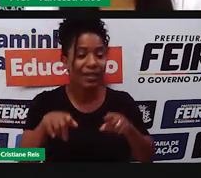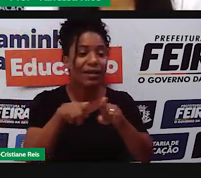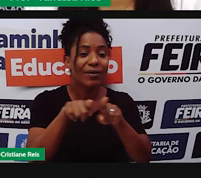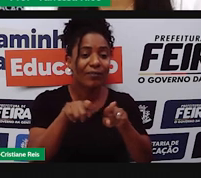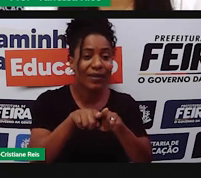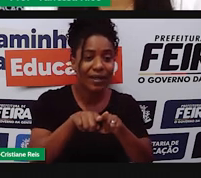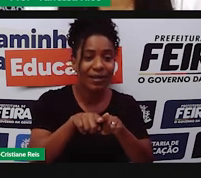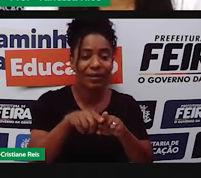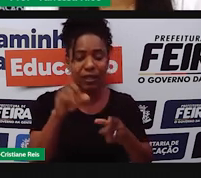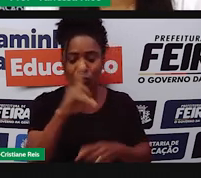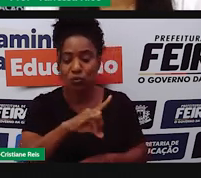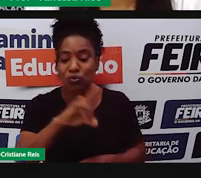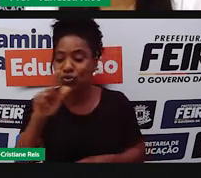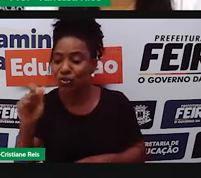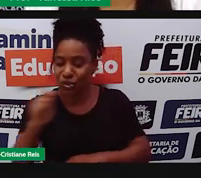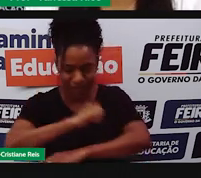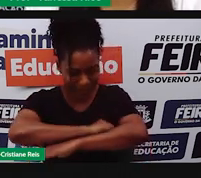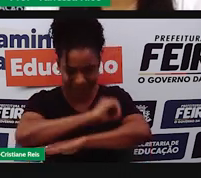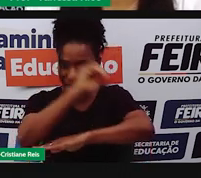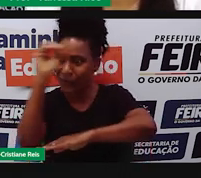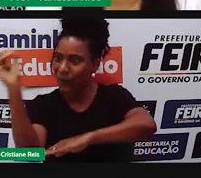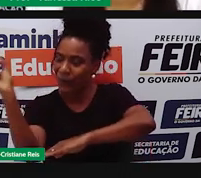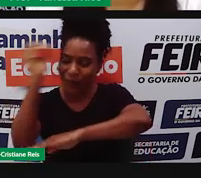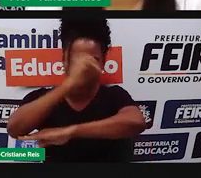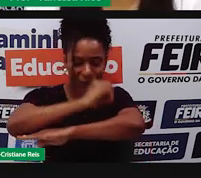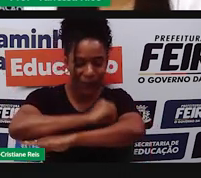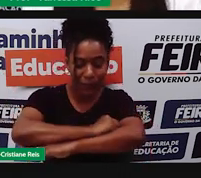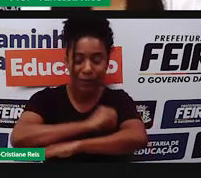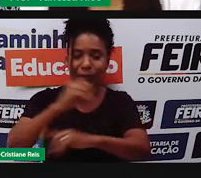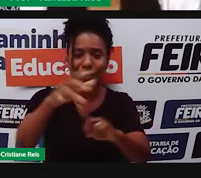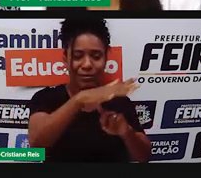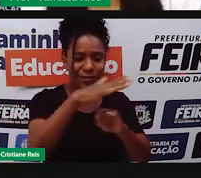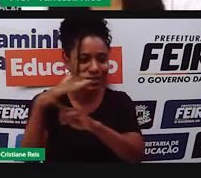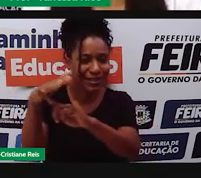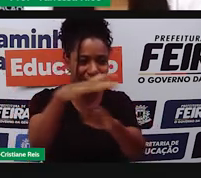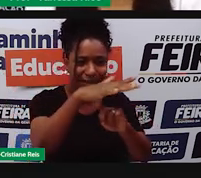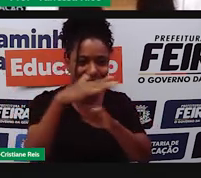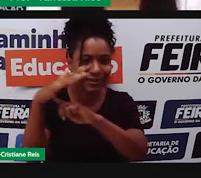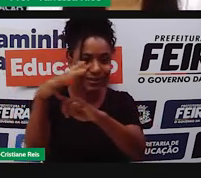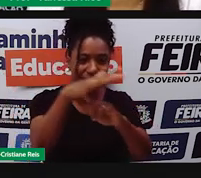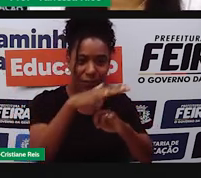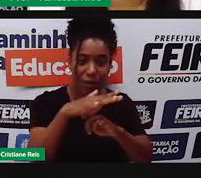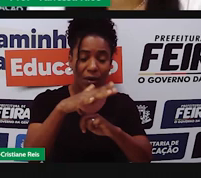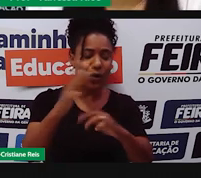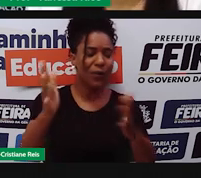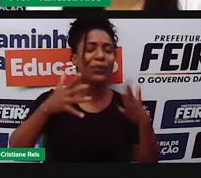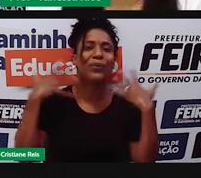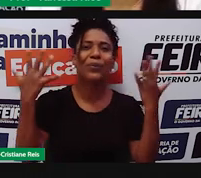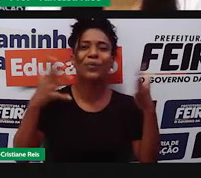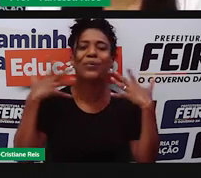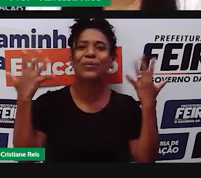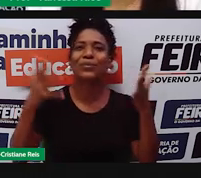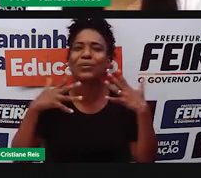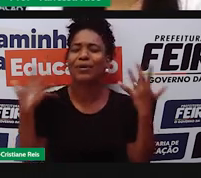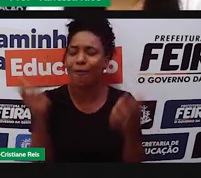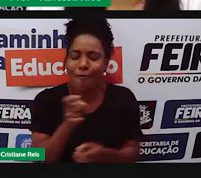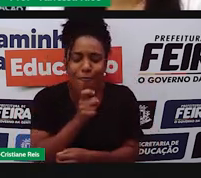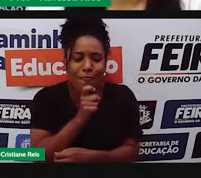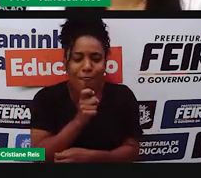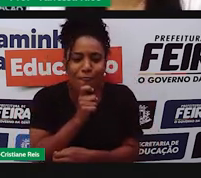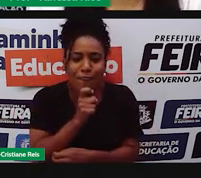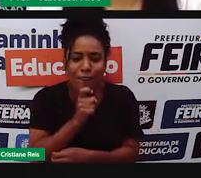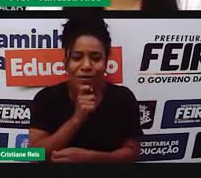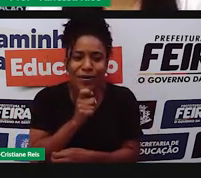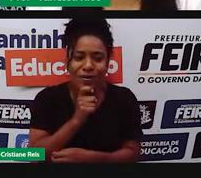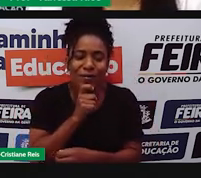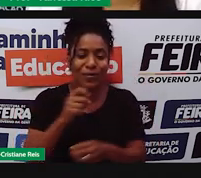formação dos dias, das noites, das estações do ano, momentos quentes, momentos frios, que vai